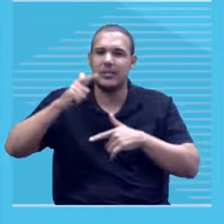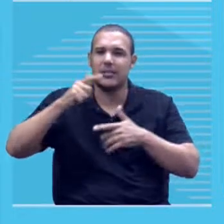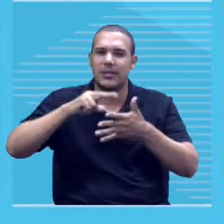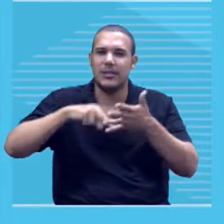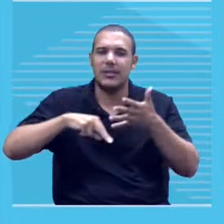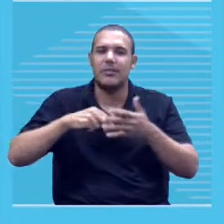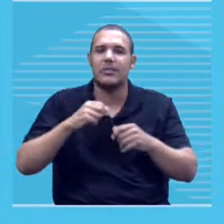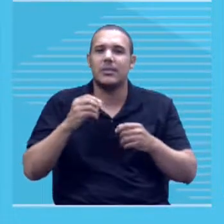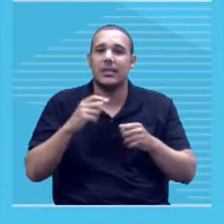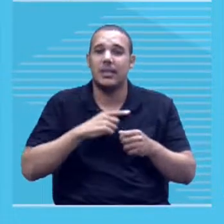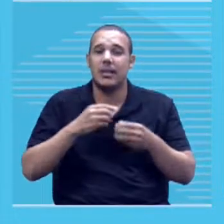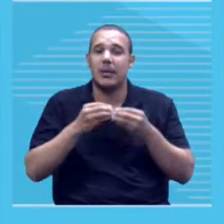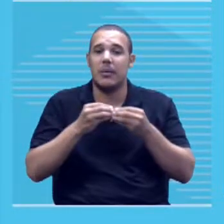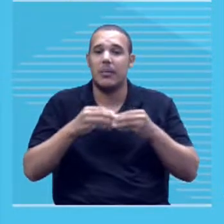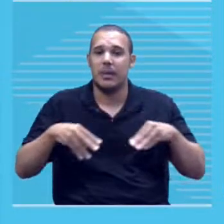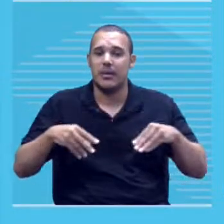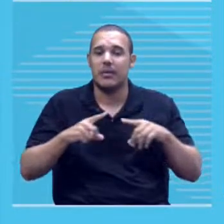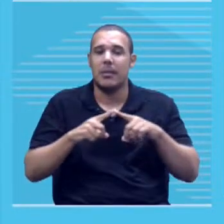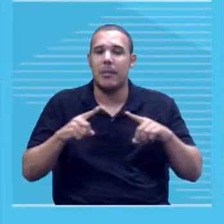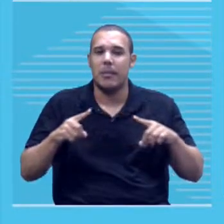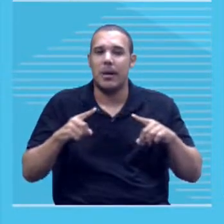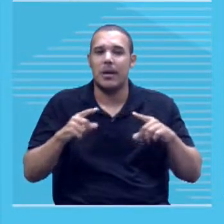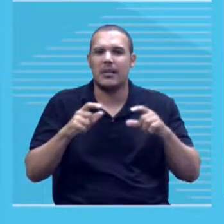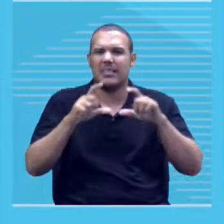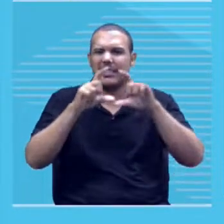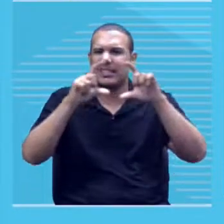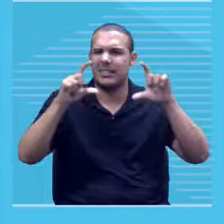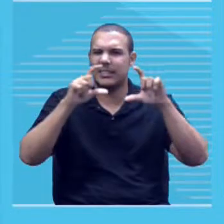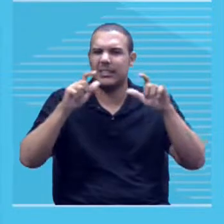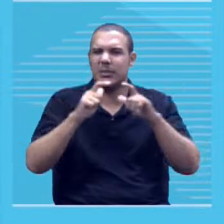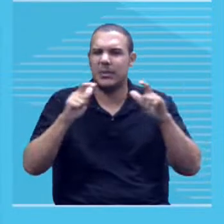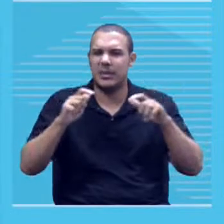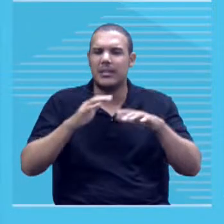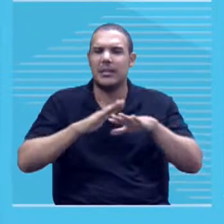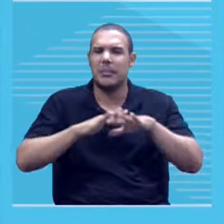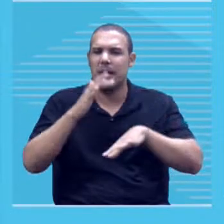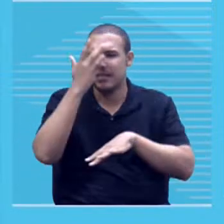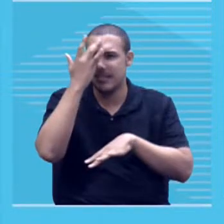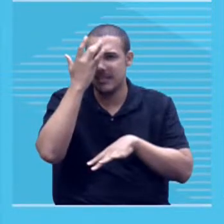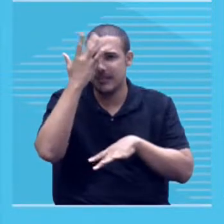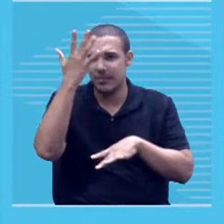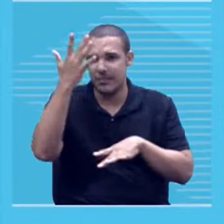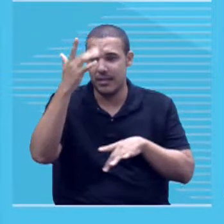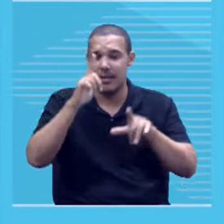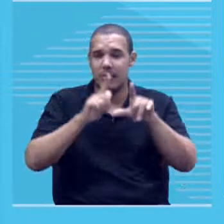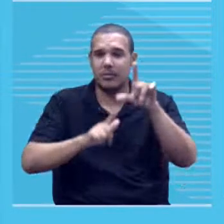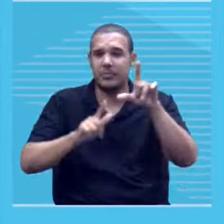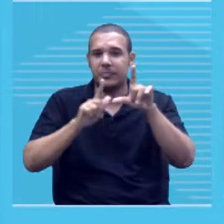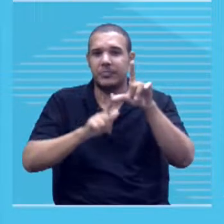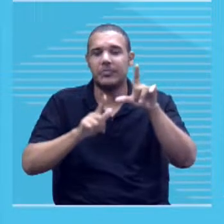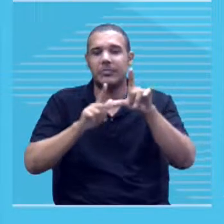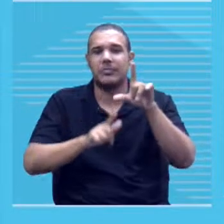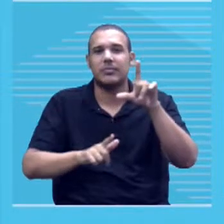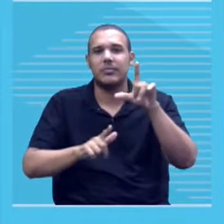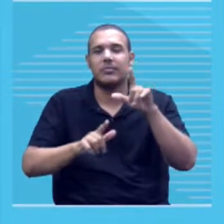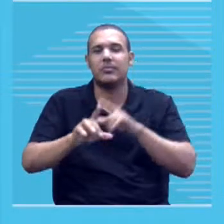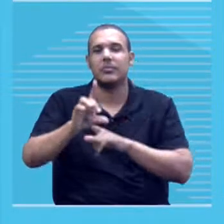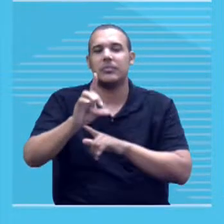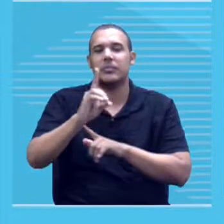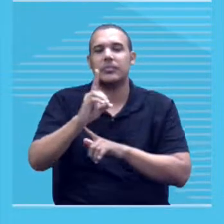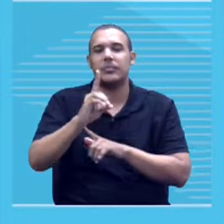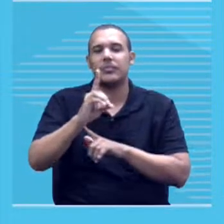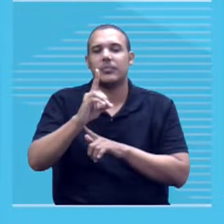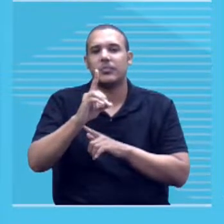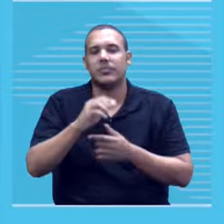na sua prova. Mas questão grande geralmente são questões fáceis. Então, nosso gabarito seria a letra D.